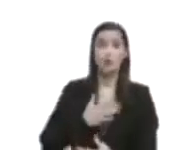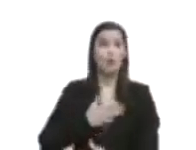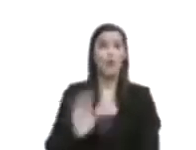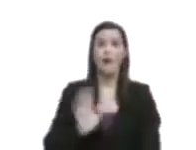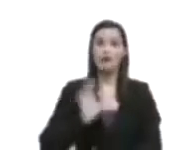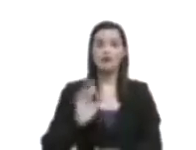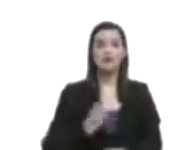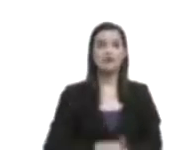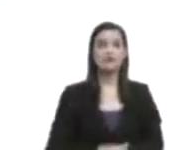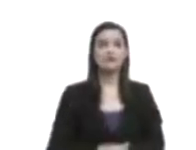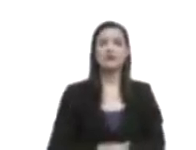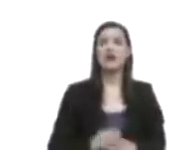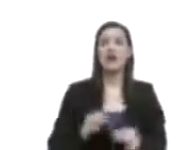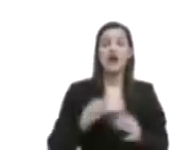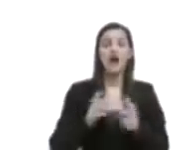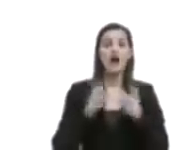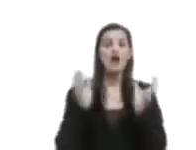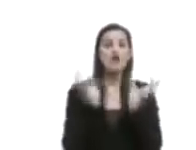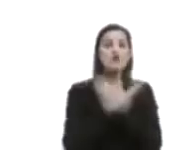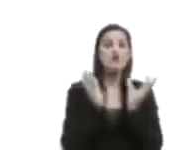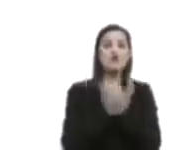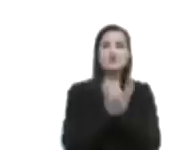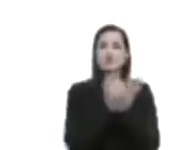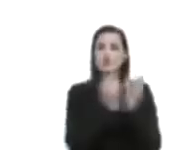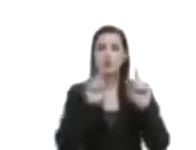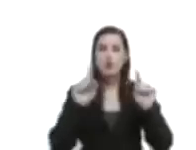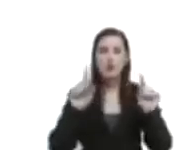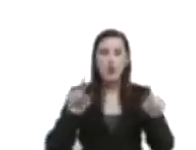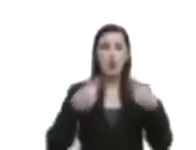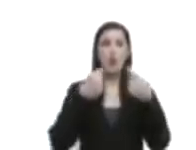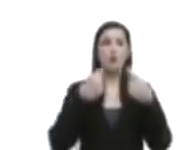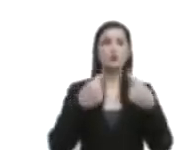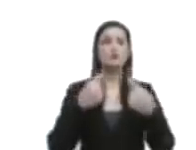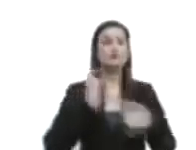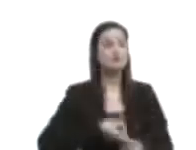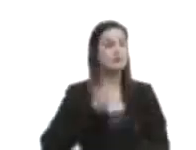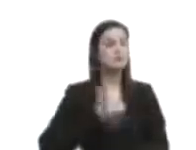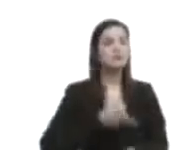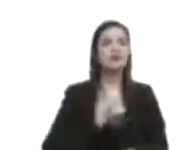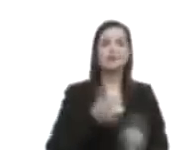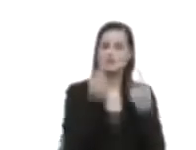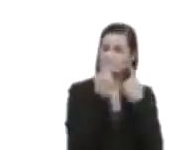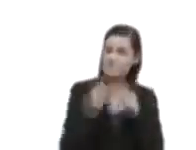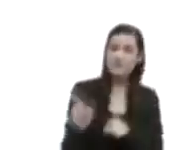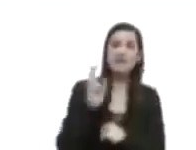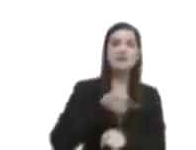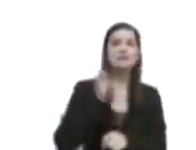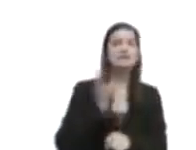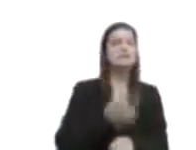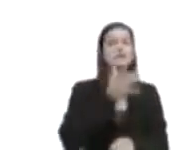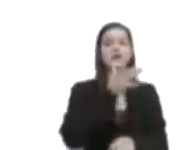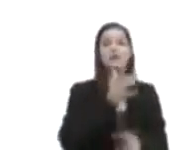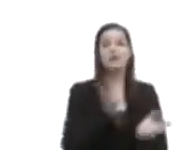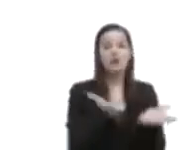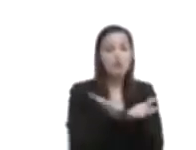a oposição. Por isso o crente é caluniado, zombado, perseguido, maltratado, ultrajado.